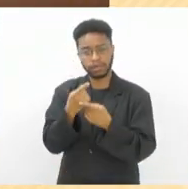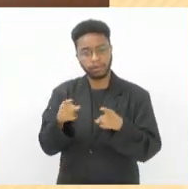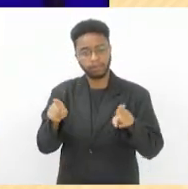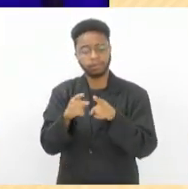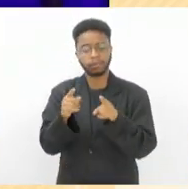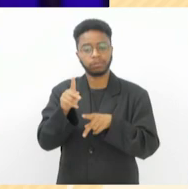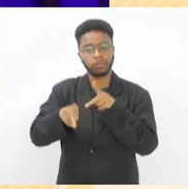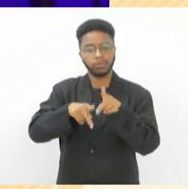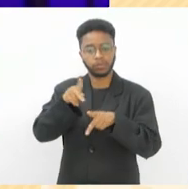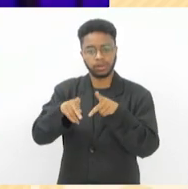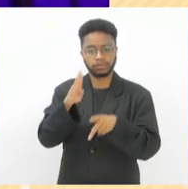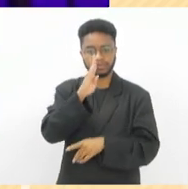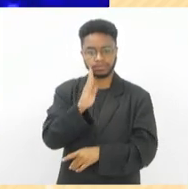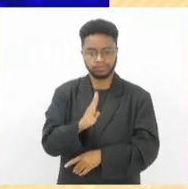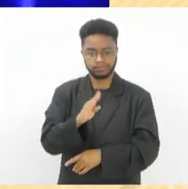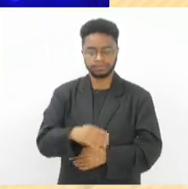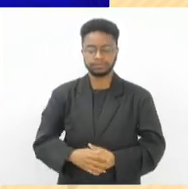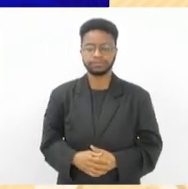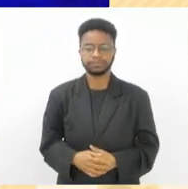Antônio Carlos Belchior.